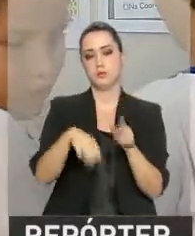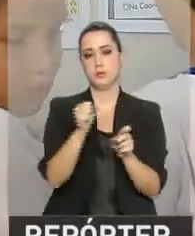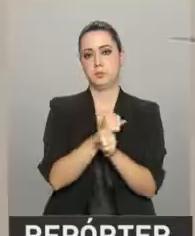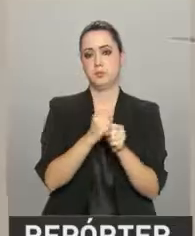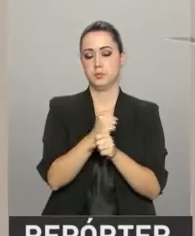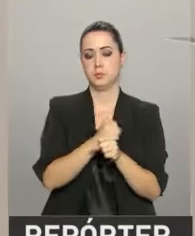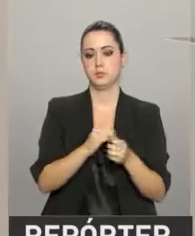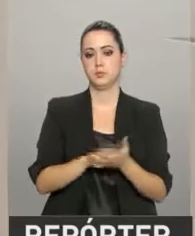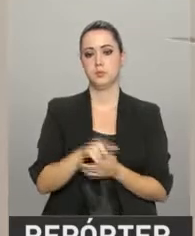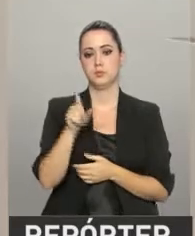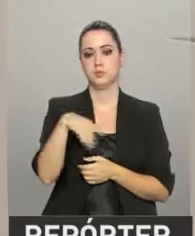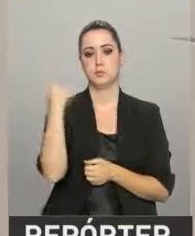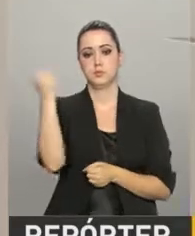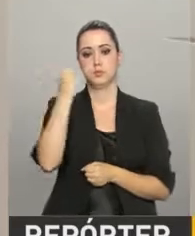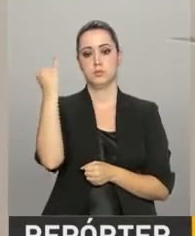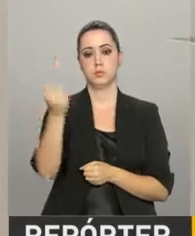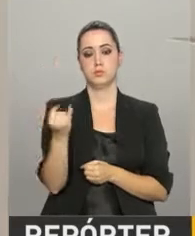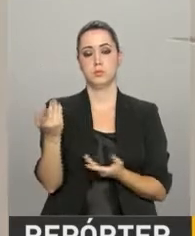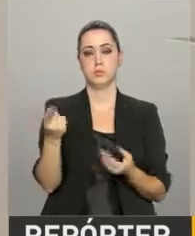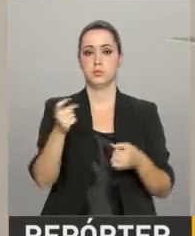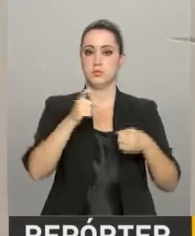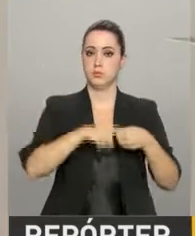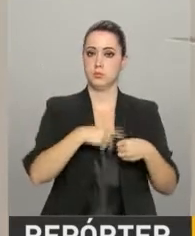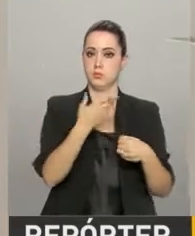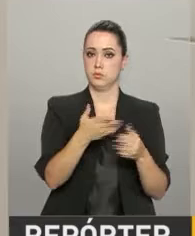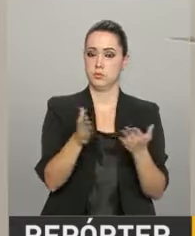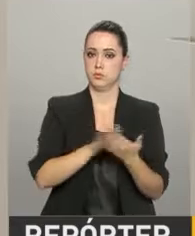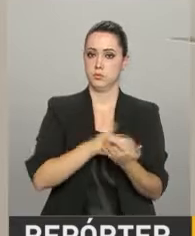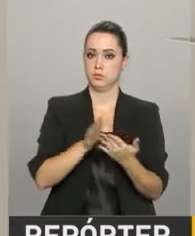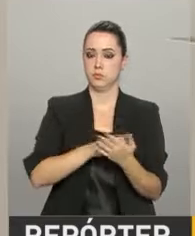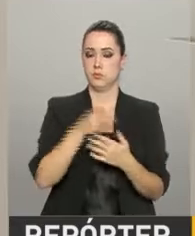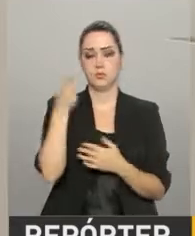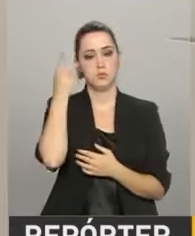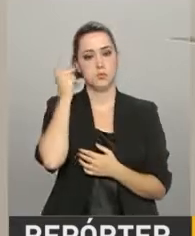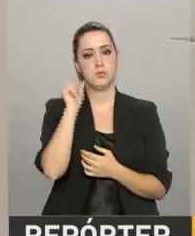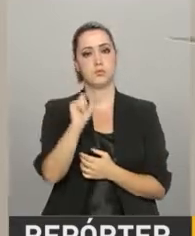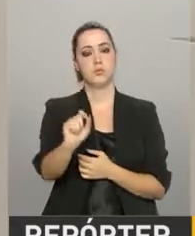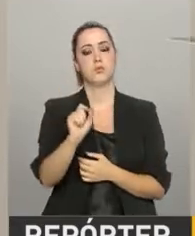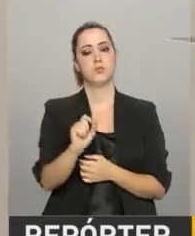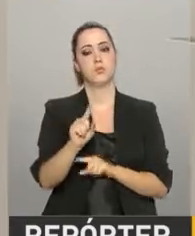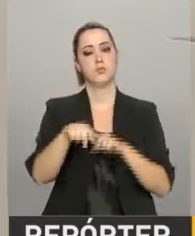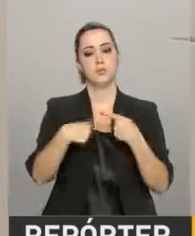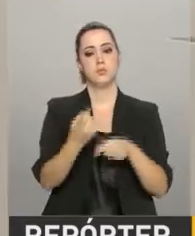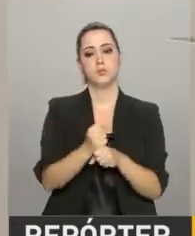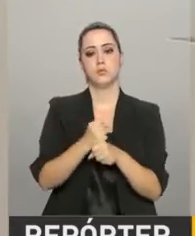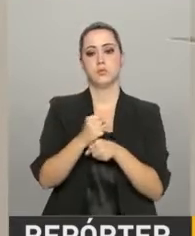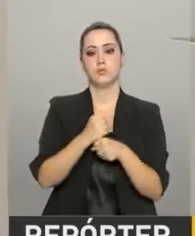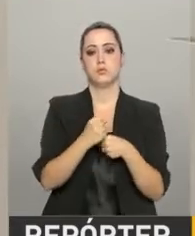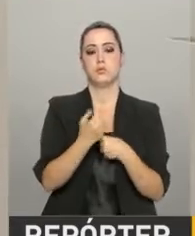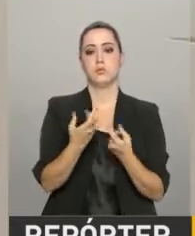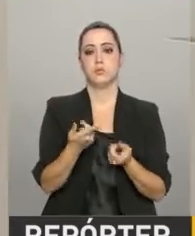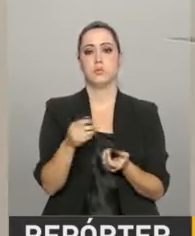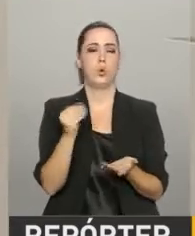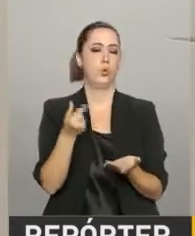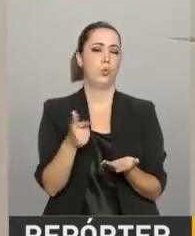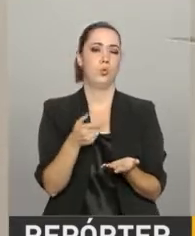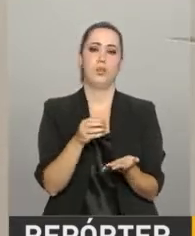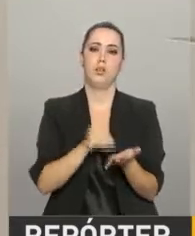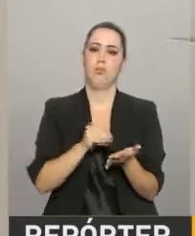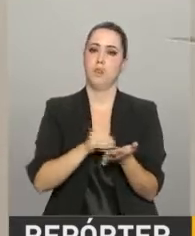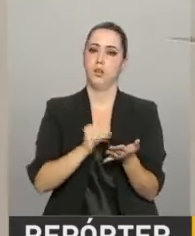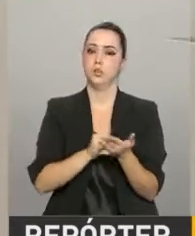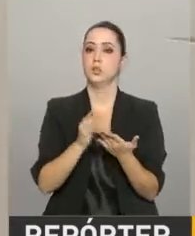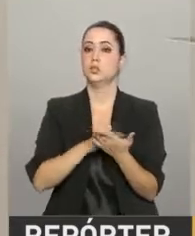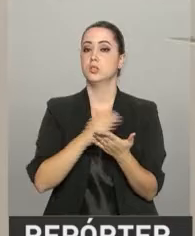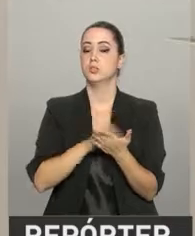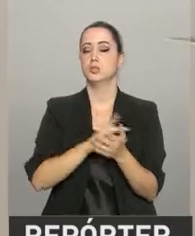é muito importante essa devolução dos livros né para que possa para que no próximo exercício não falte livros para as escolas